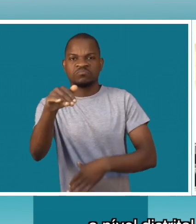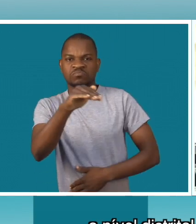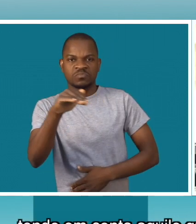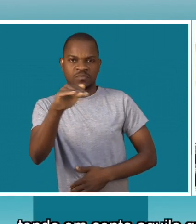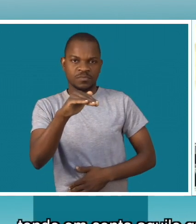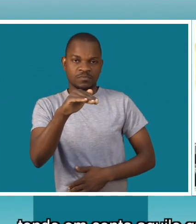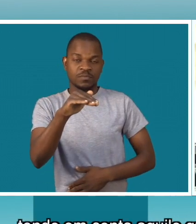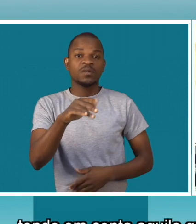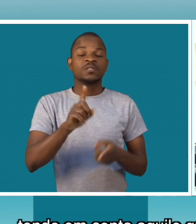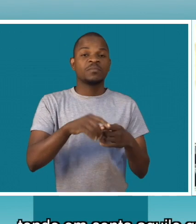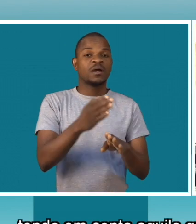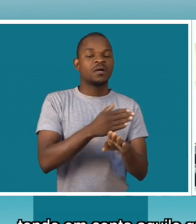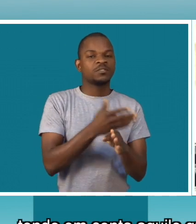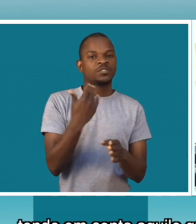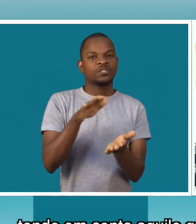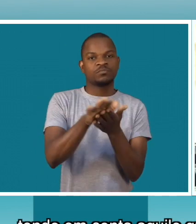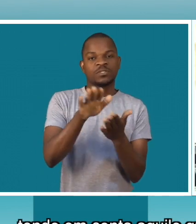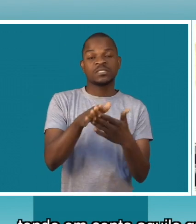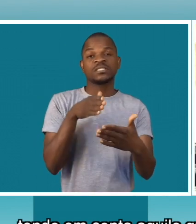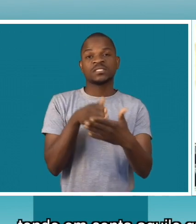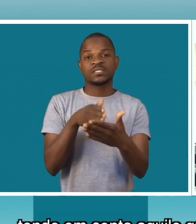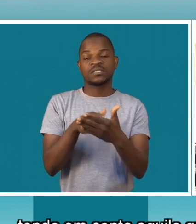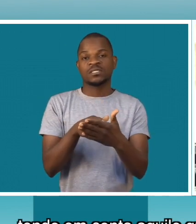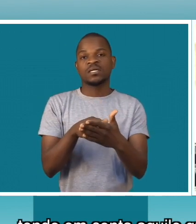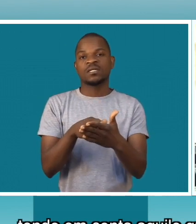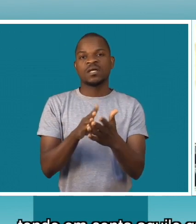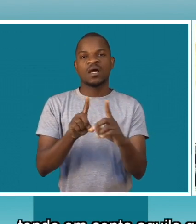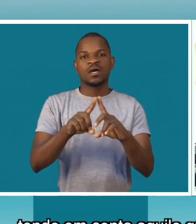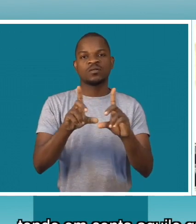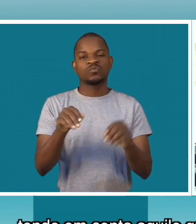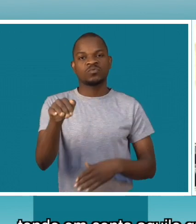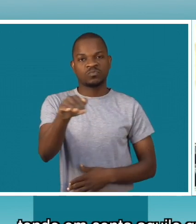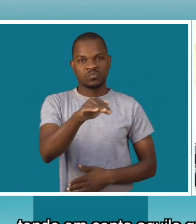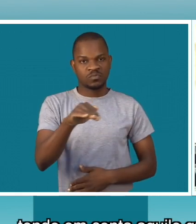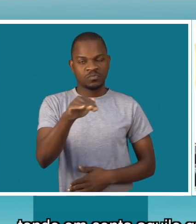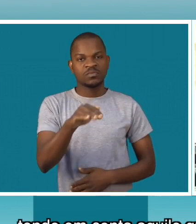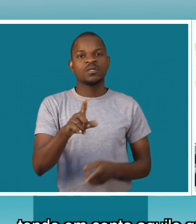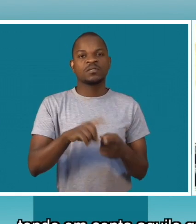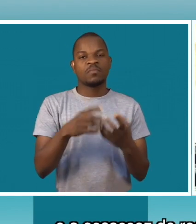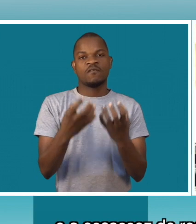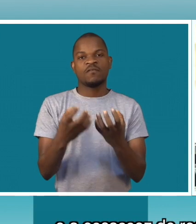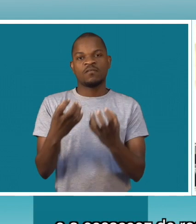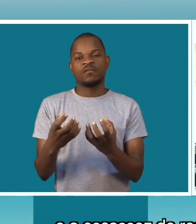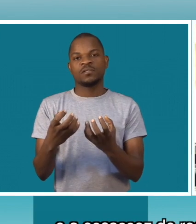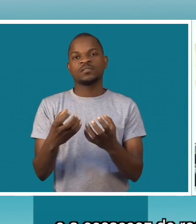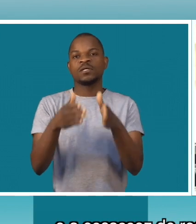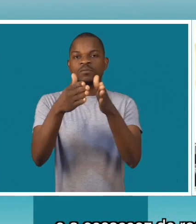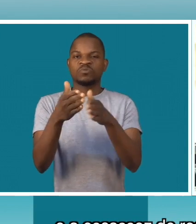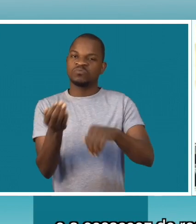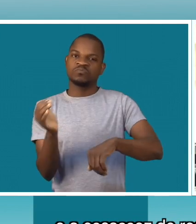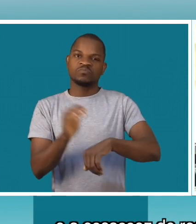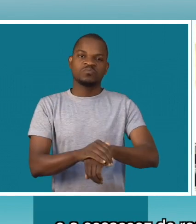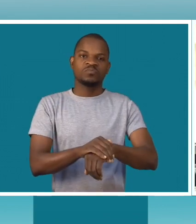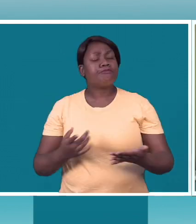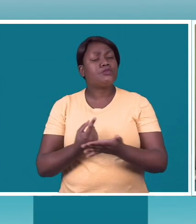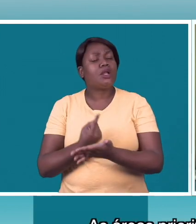alimentar, tendo em conta exatamente aquilo que disse, a dificuldade de acesso que as pessoas têm, principalmente quando estão na periferia e a escassez de recursos humanos